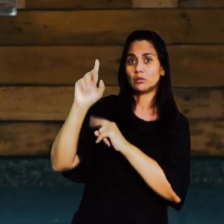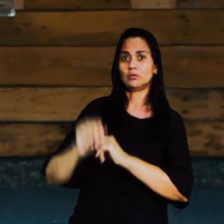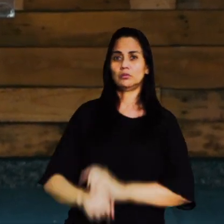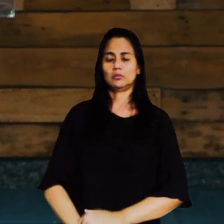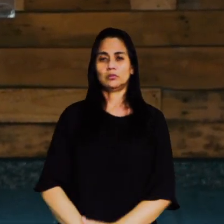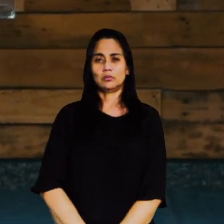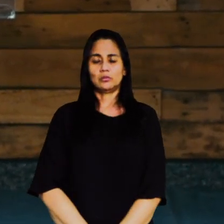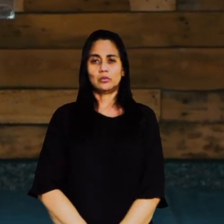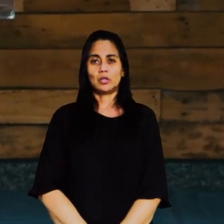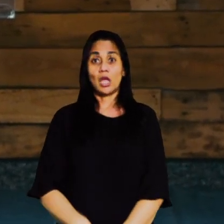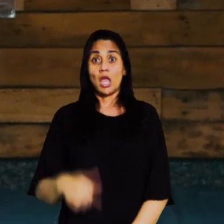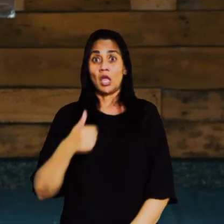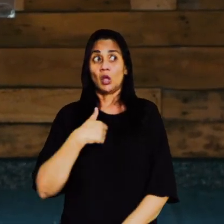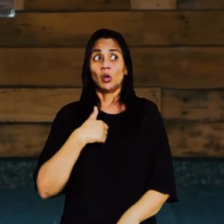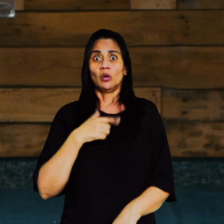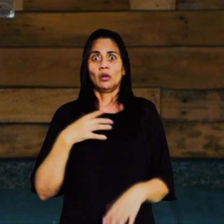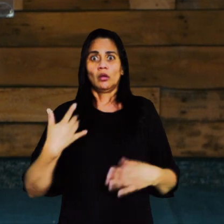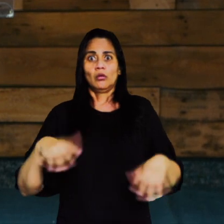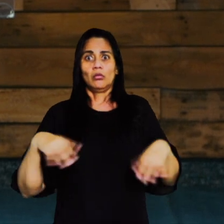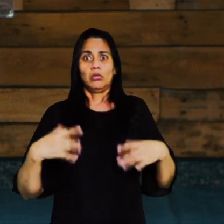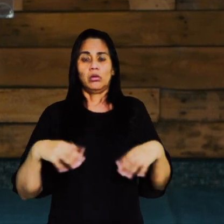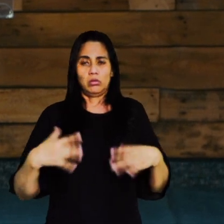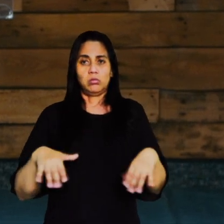Eu tenho tremor.